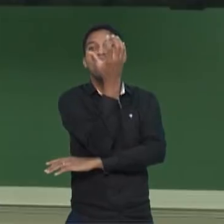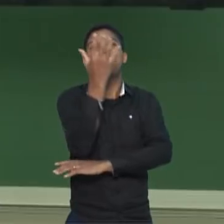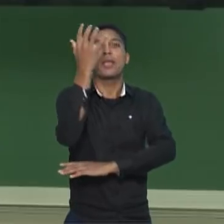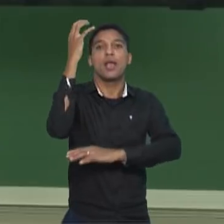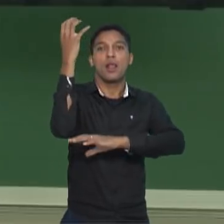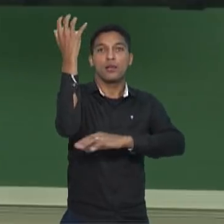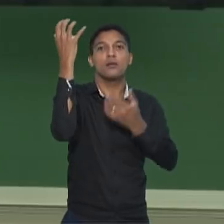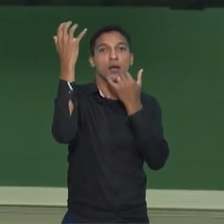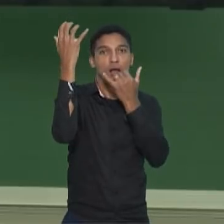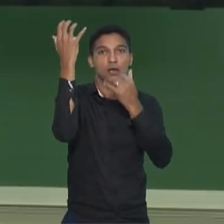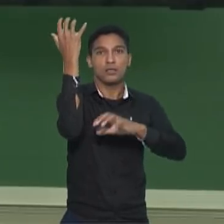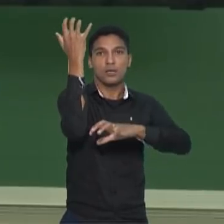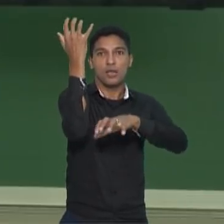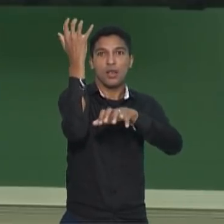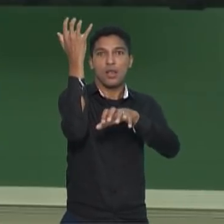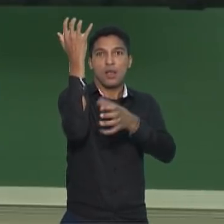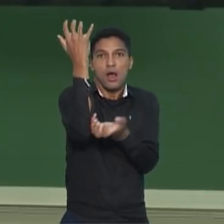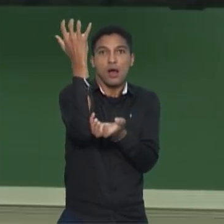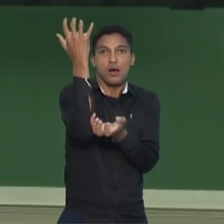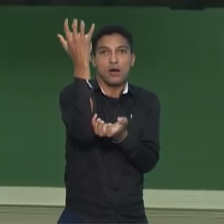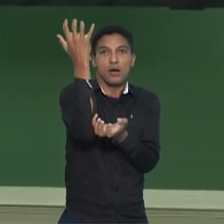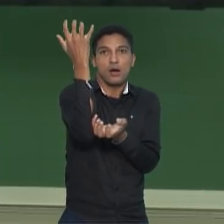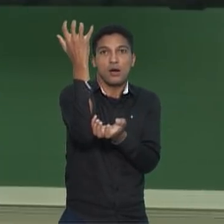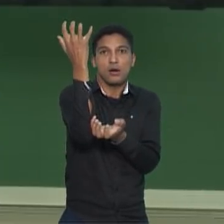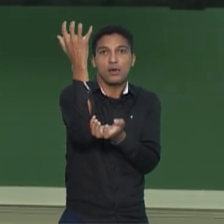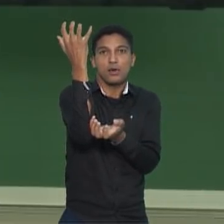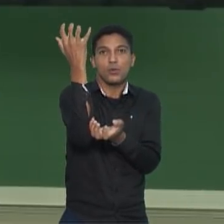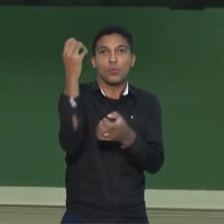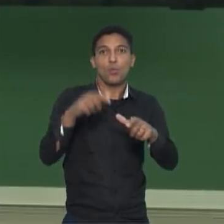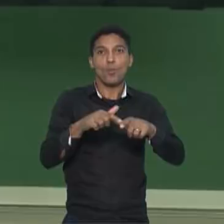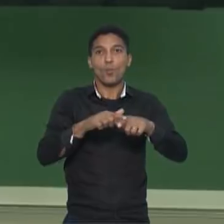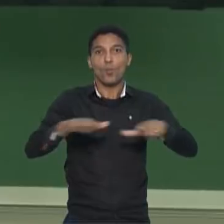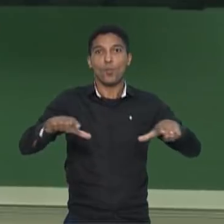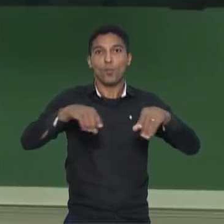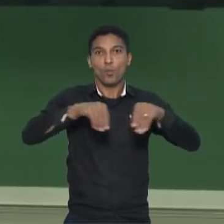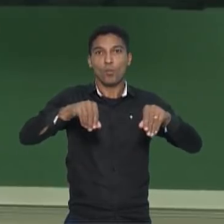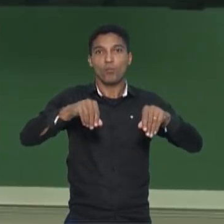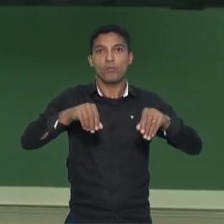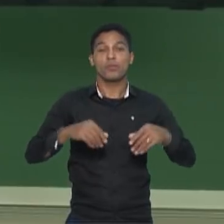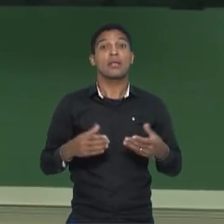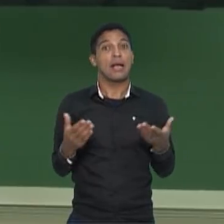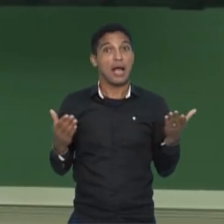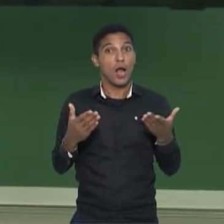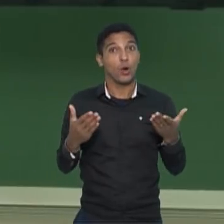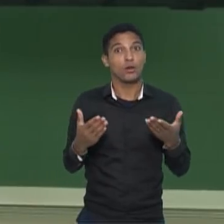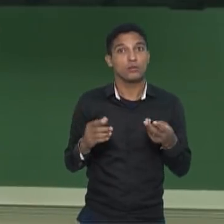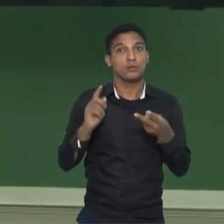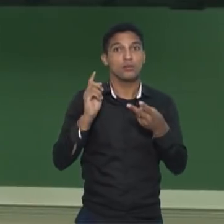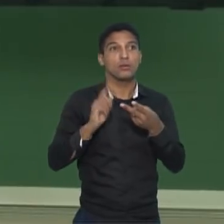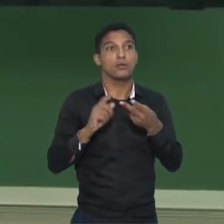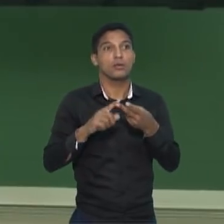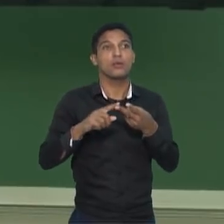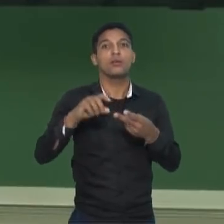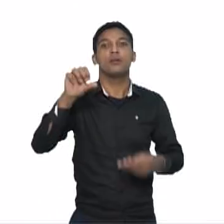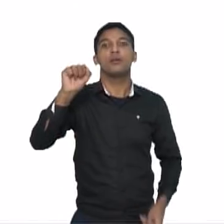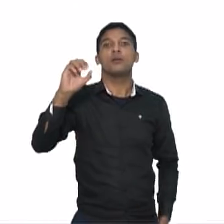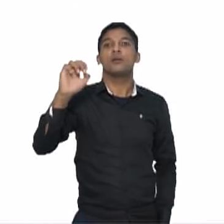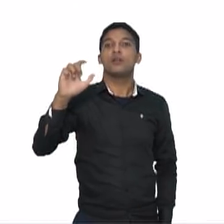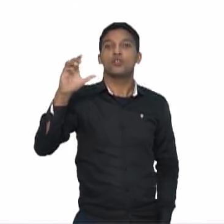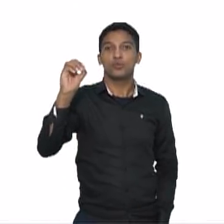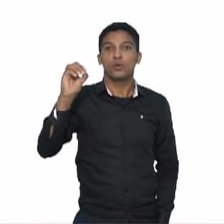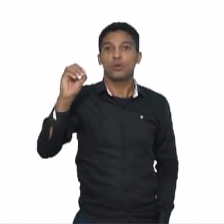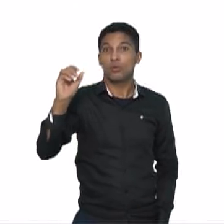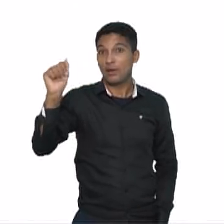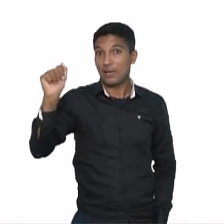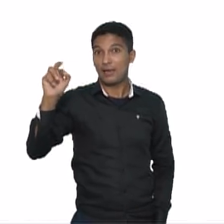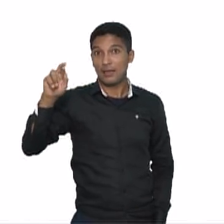O próximo solo que iremos ver é o solo argiloso. Este solo